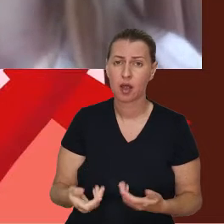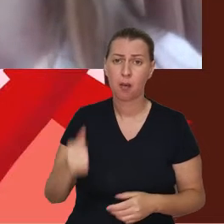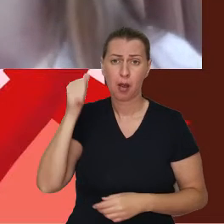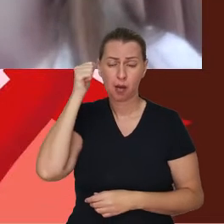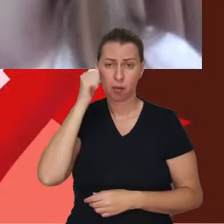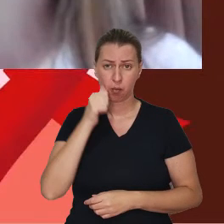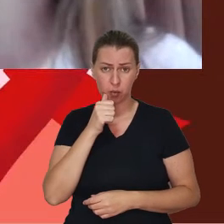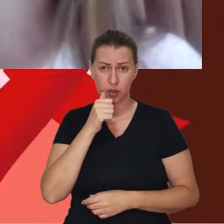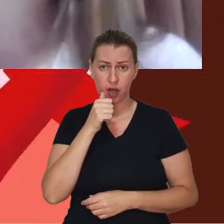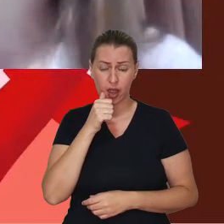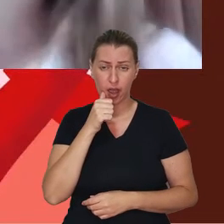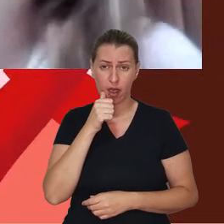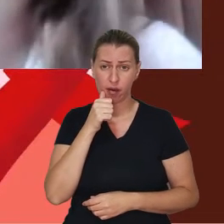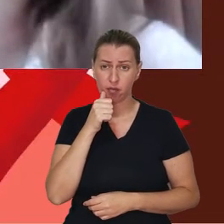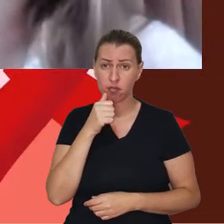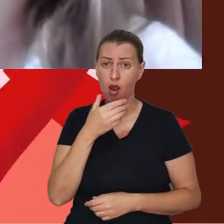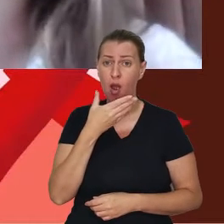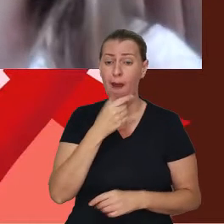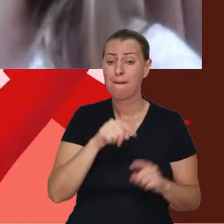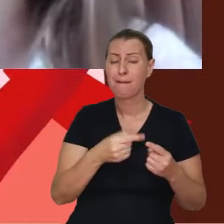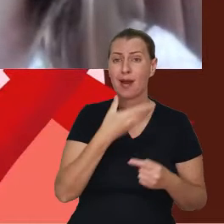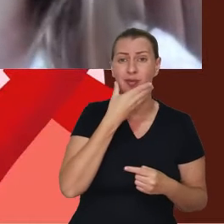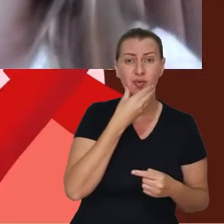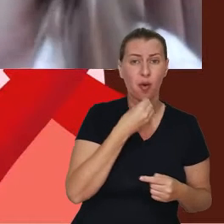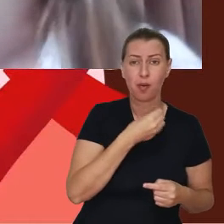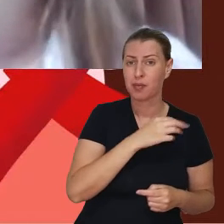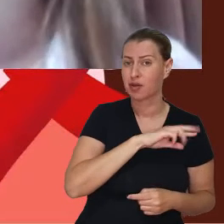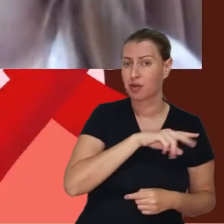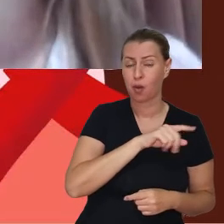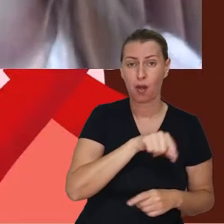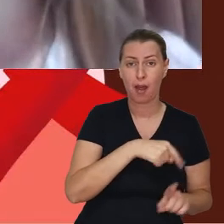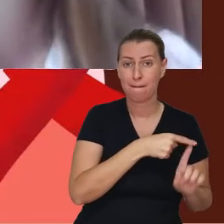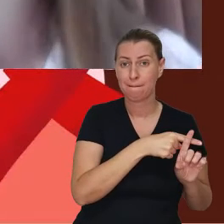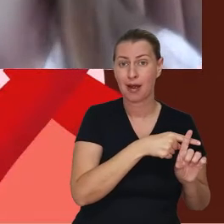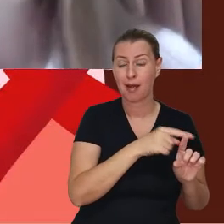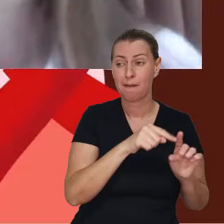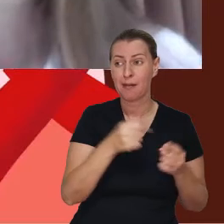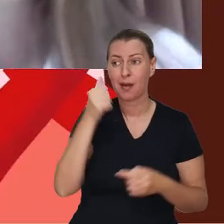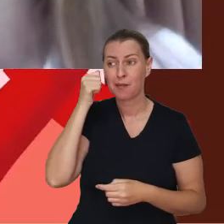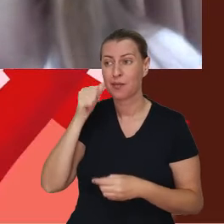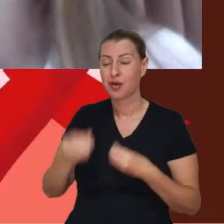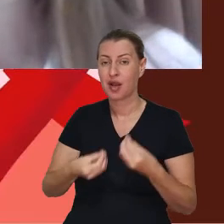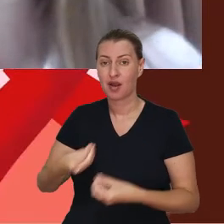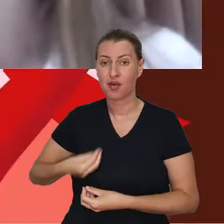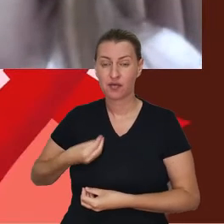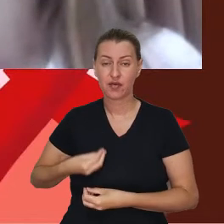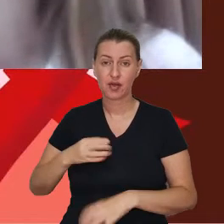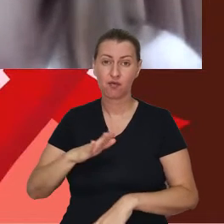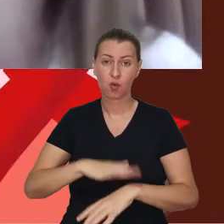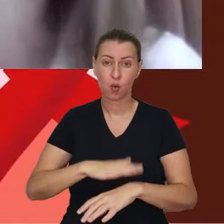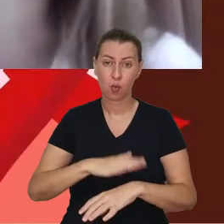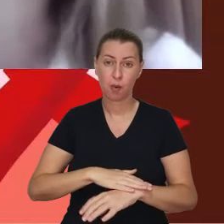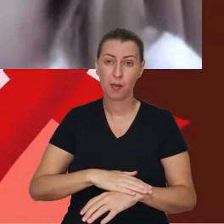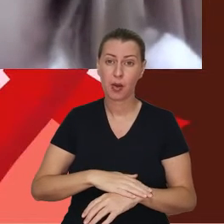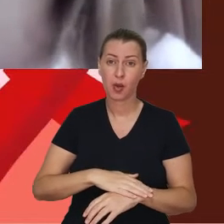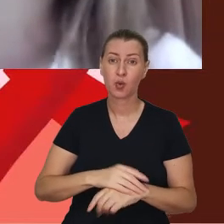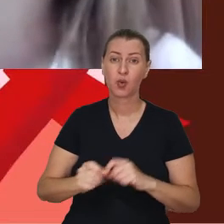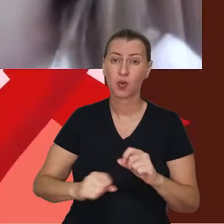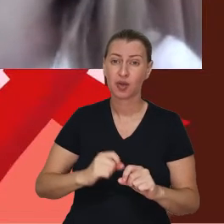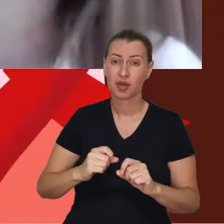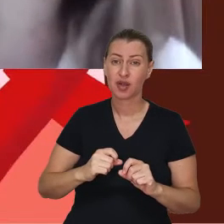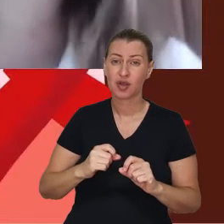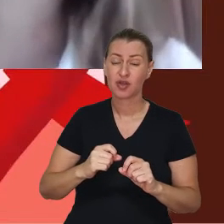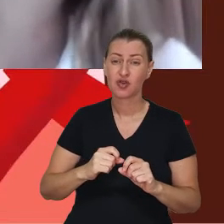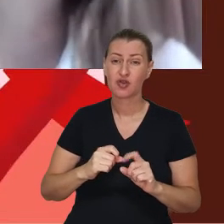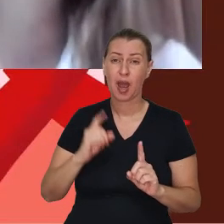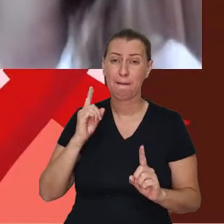mulher heterossexual, que o marido não é positivo, mas ela vive uma situação de abuso,